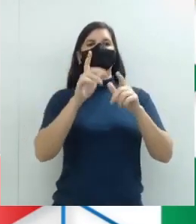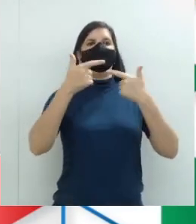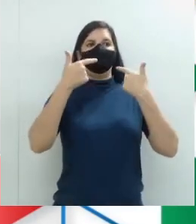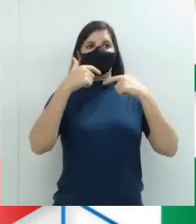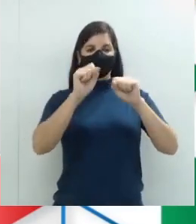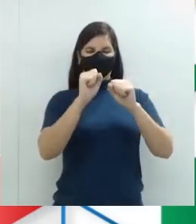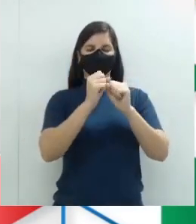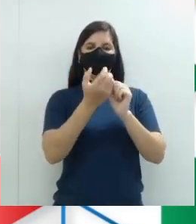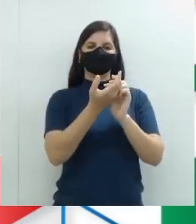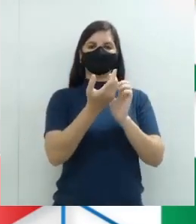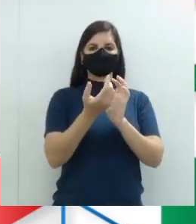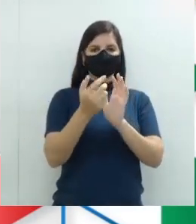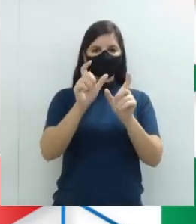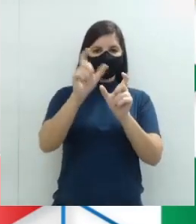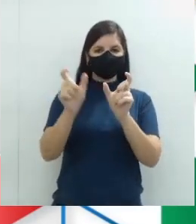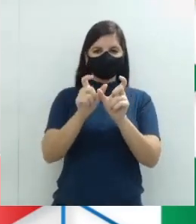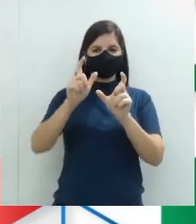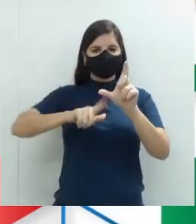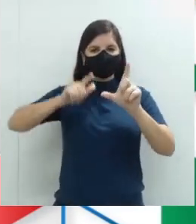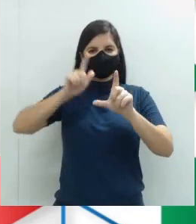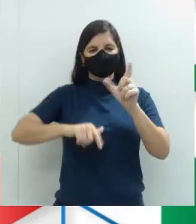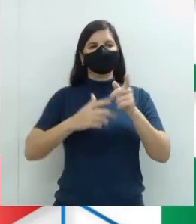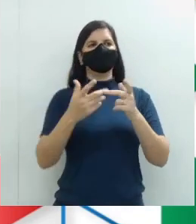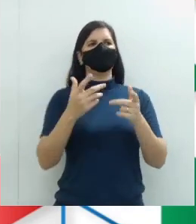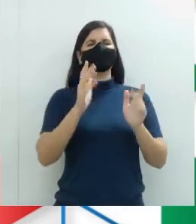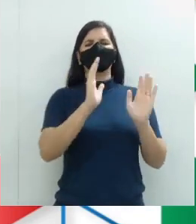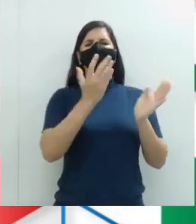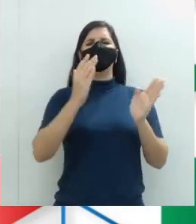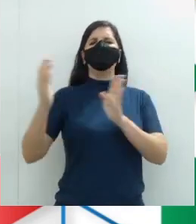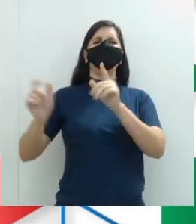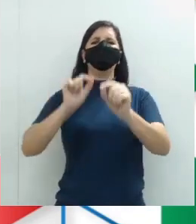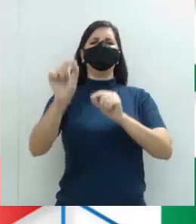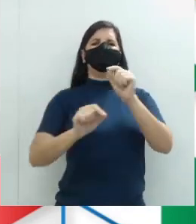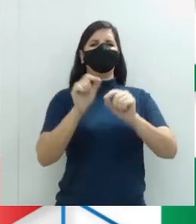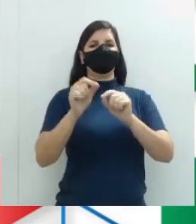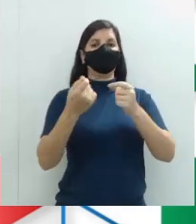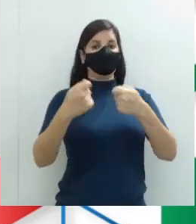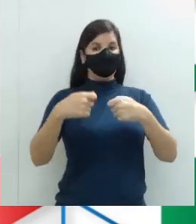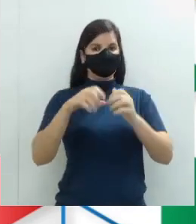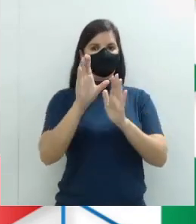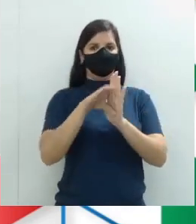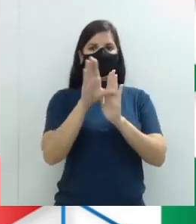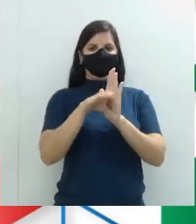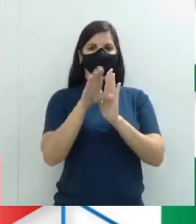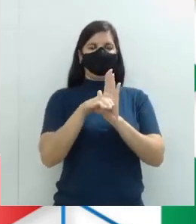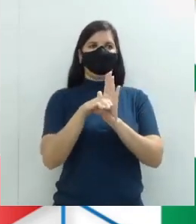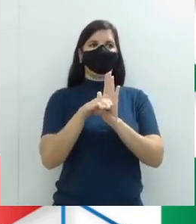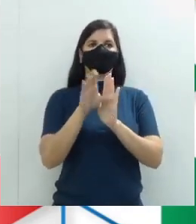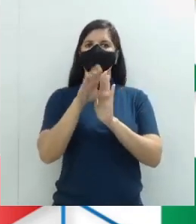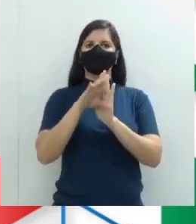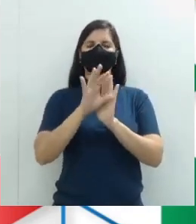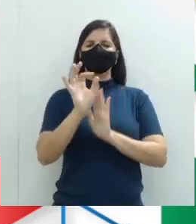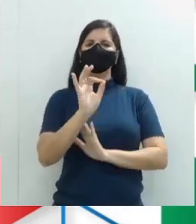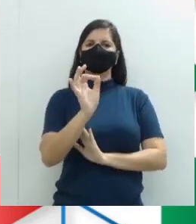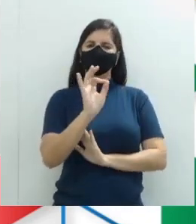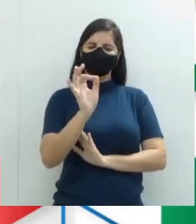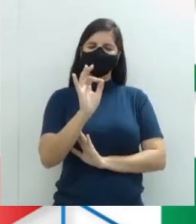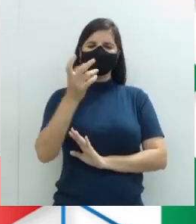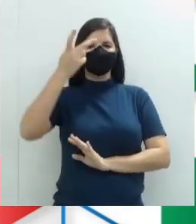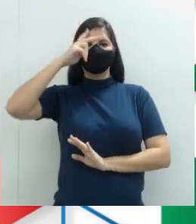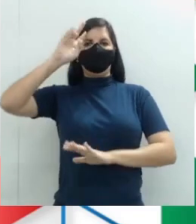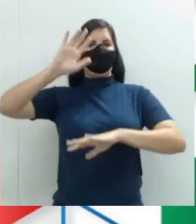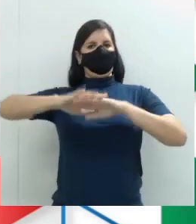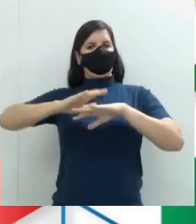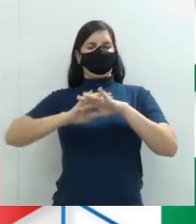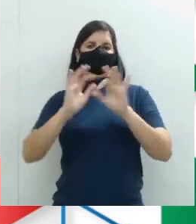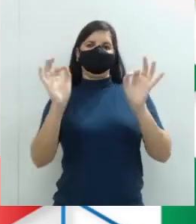ok? Mas, professor, o que são sequências? Tenho que começar com um conceito. Se eu não consigo começar com a história da matemática, eu vou